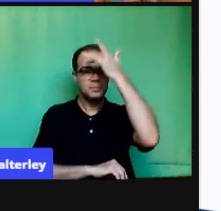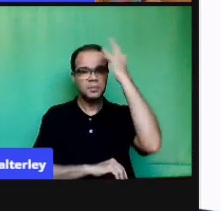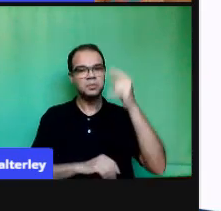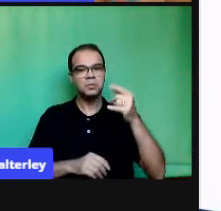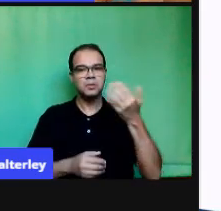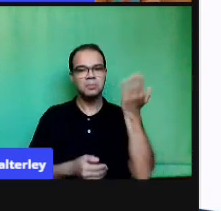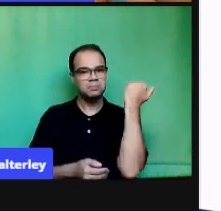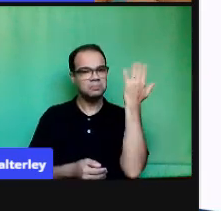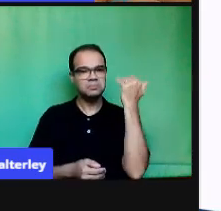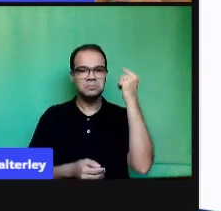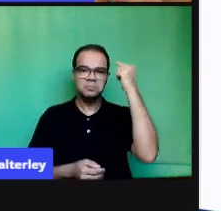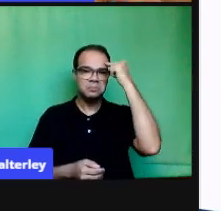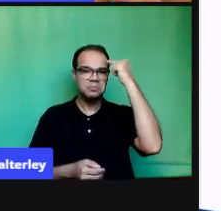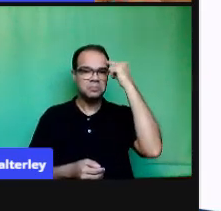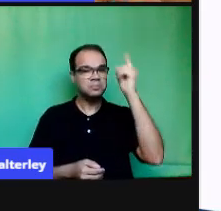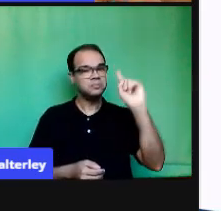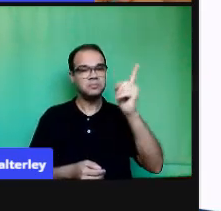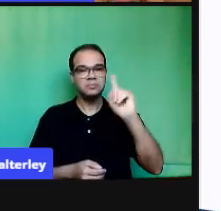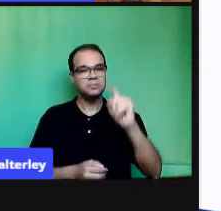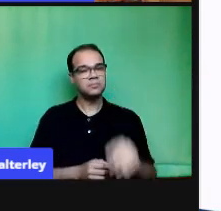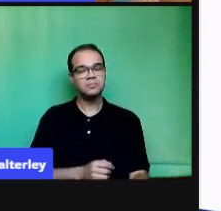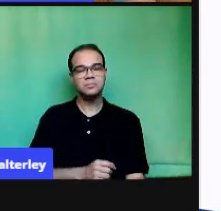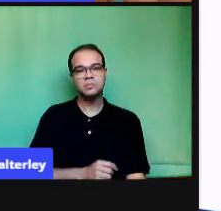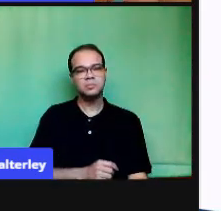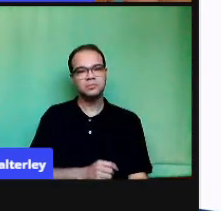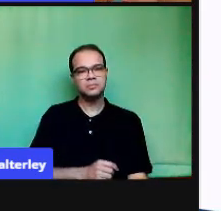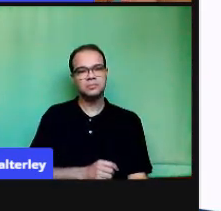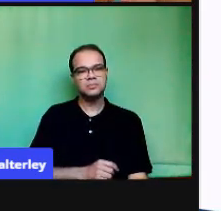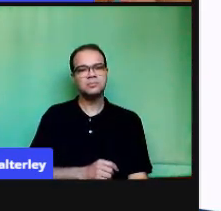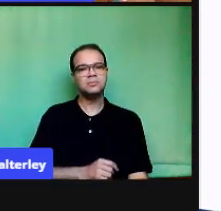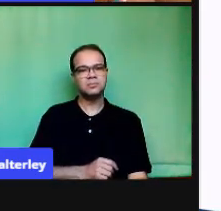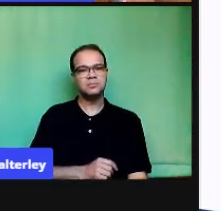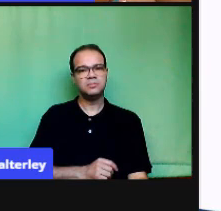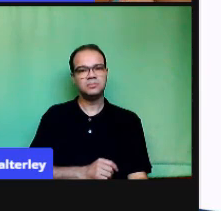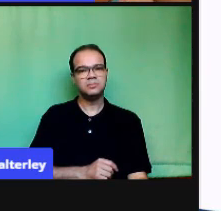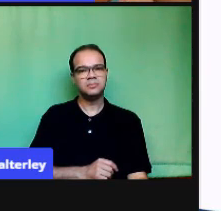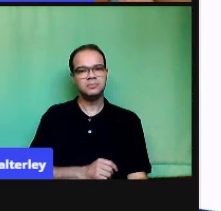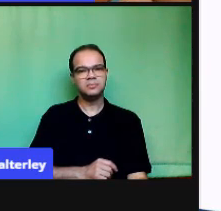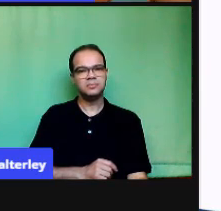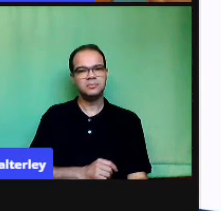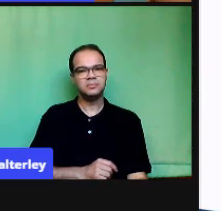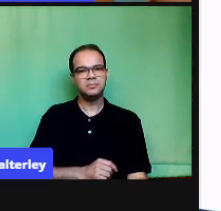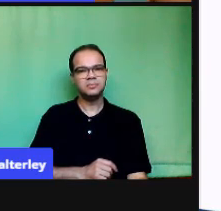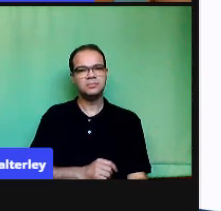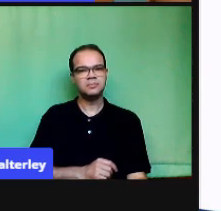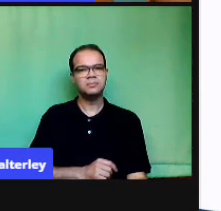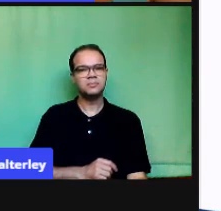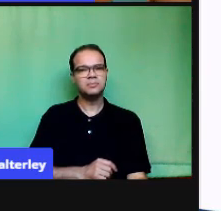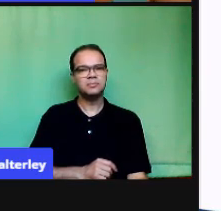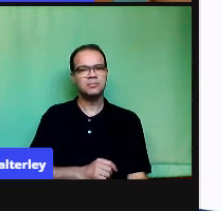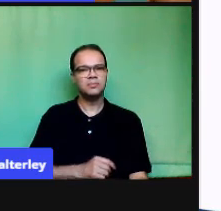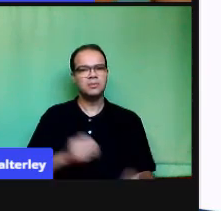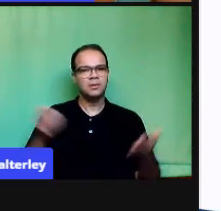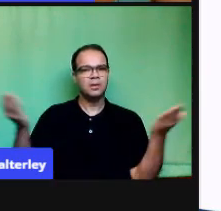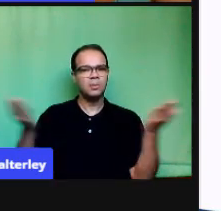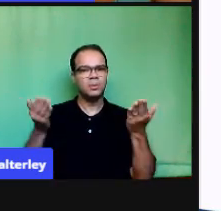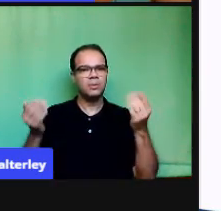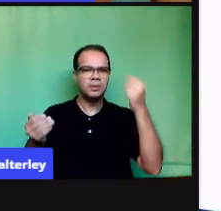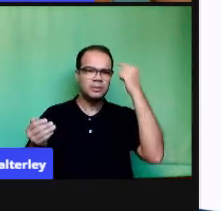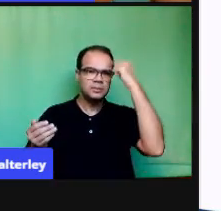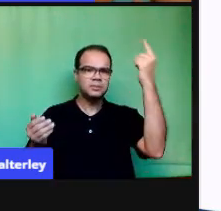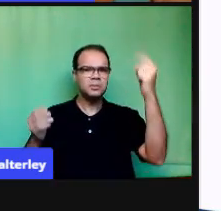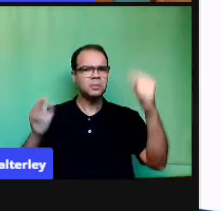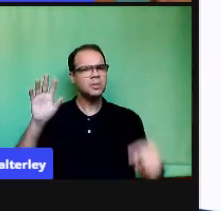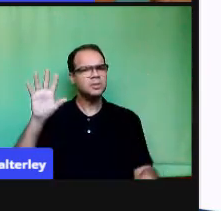fosse a mesma, não fosse tão realístico, né? Ou tão